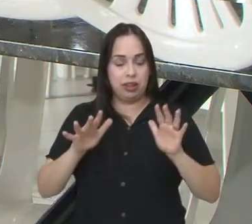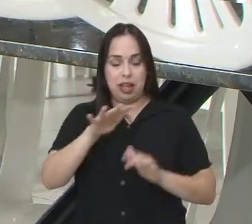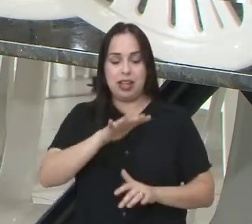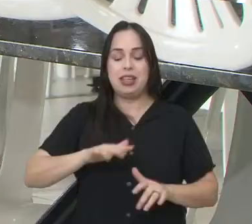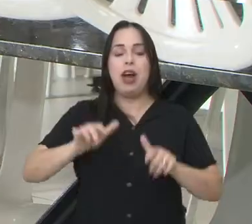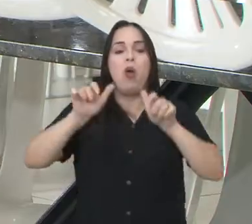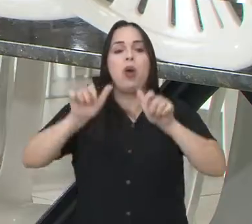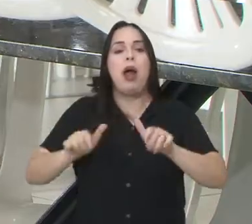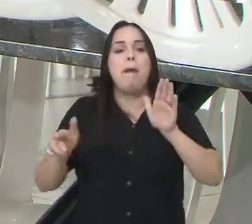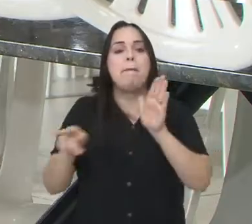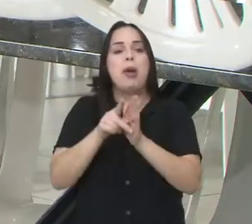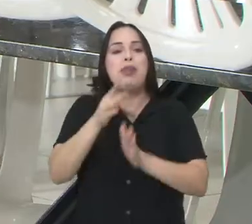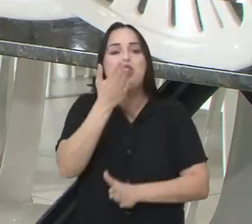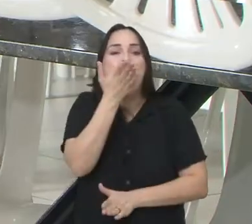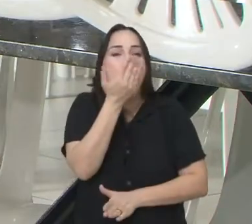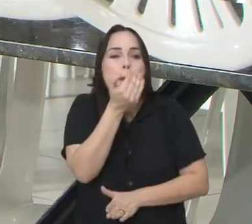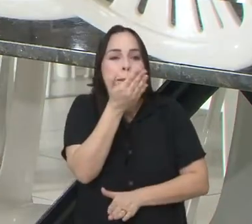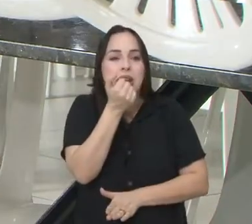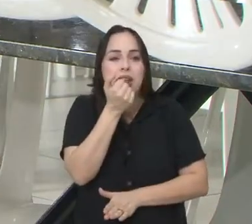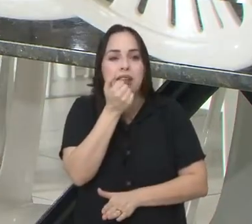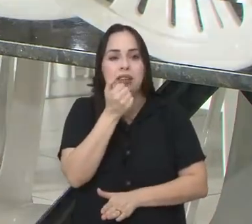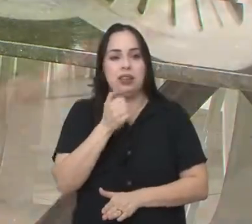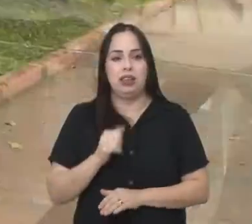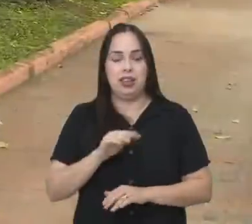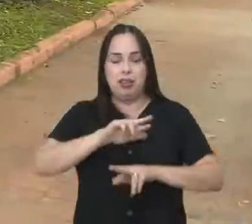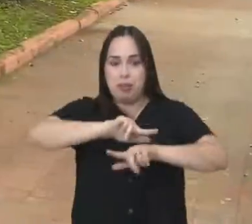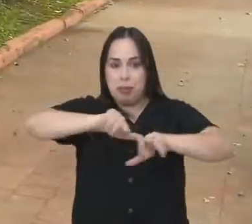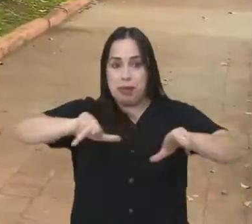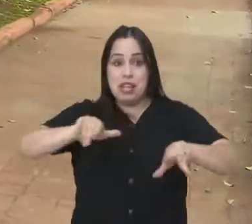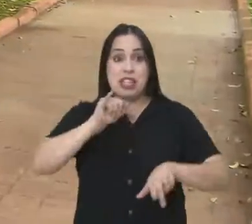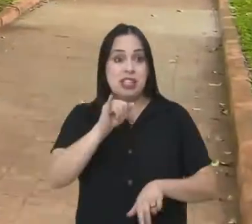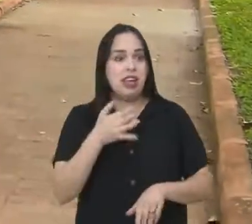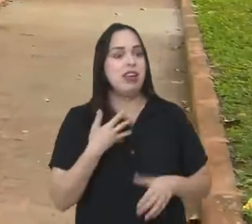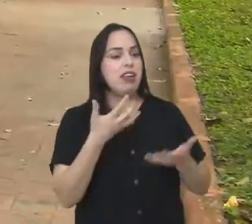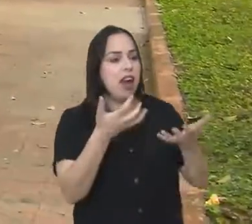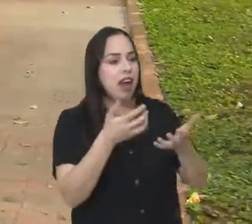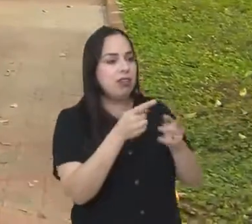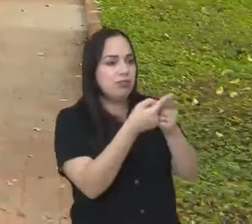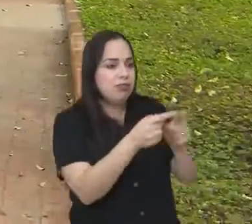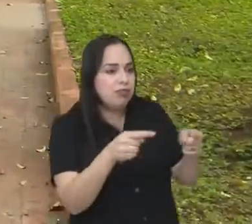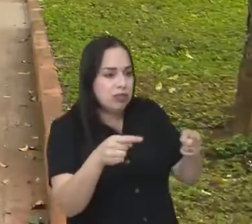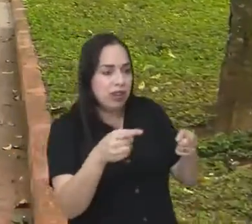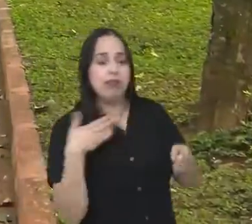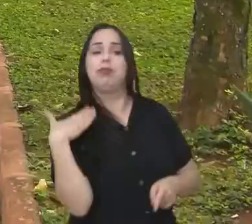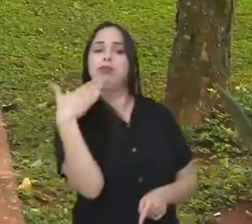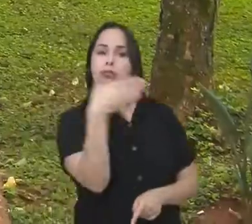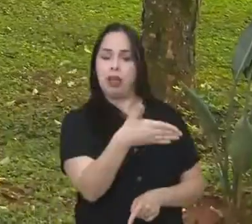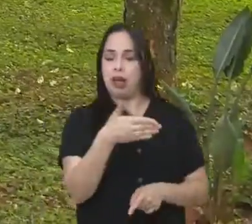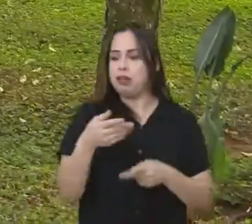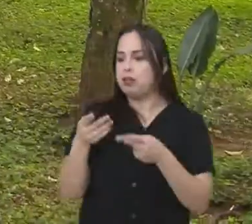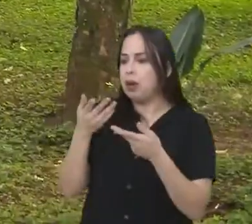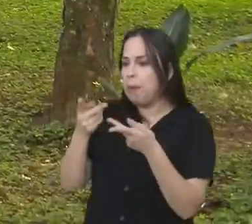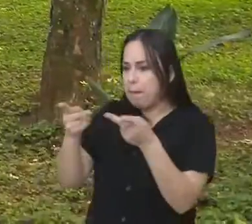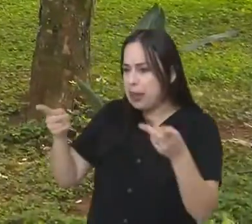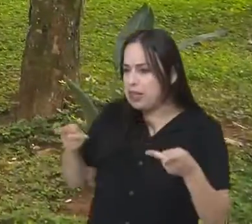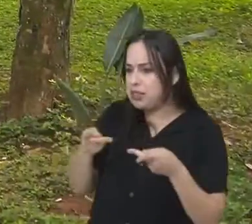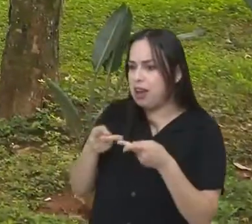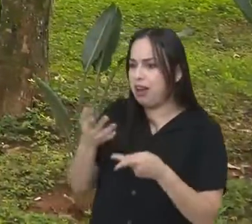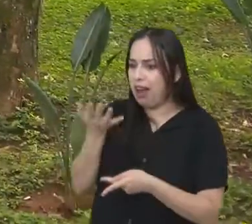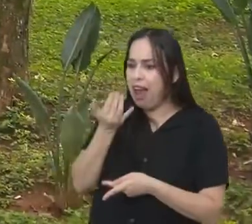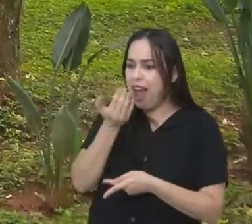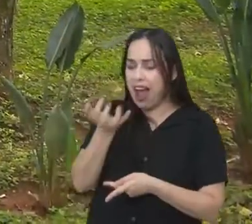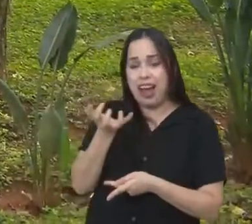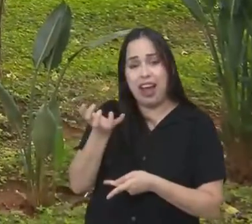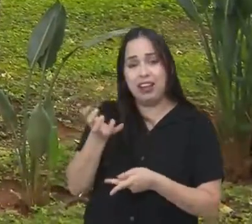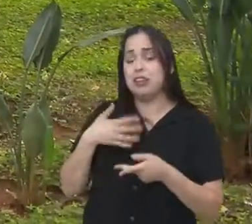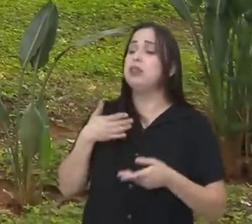gastronômico de São José dos Campos. Porque o dia que a pessoa quiser comer um espetinho, ele vai no espetinho. O dia que ele quiser comer uma pizza, ele vem na E pizzaria. aí já sabe o